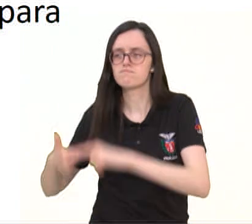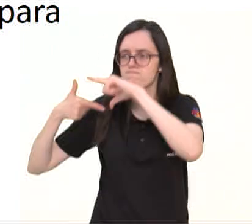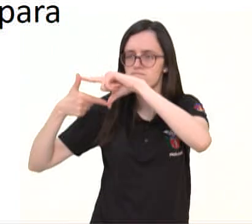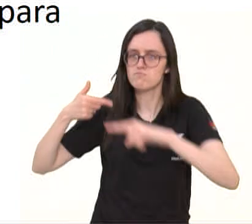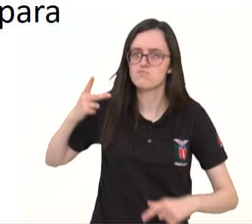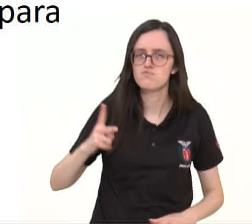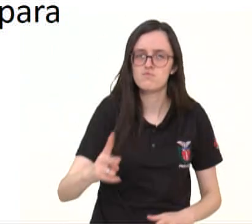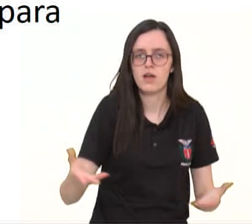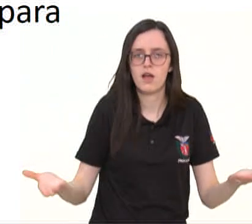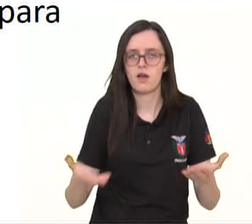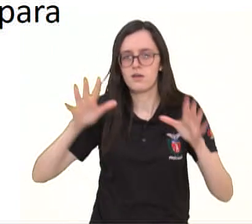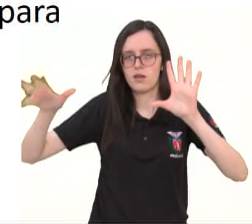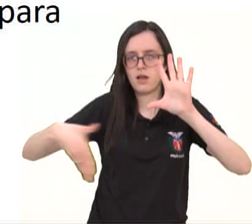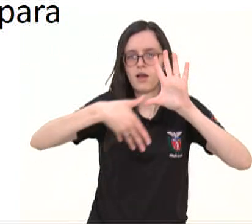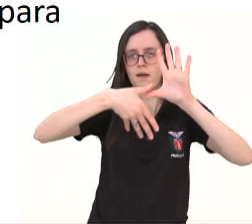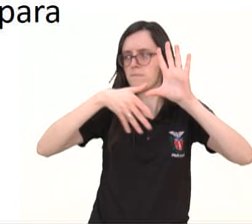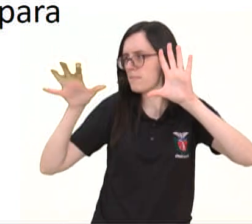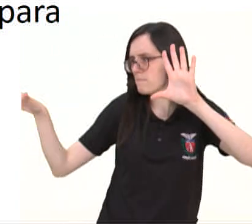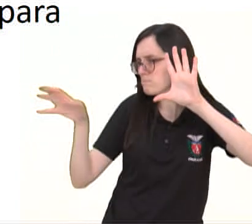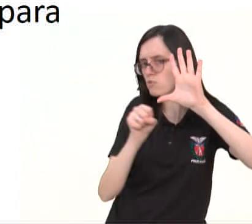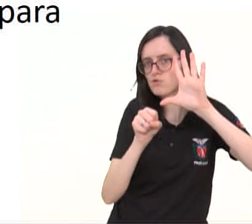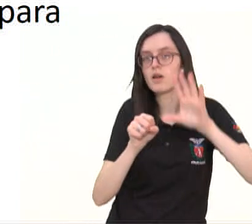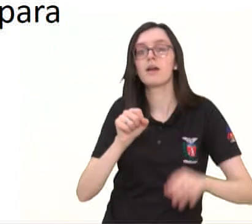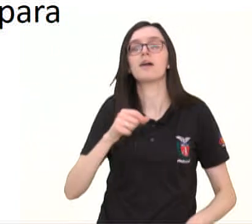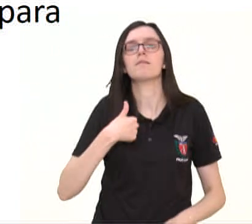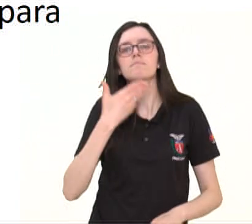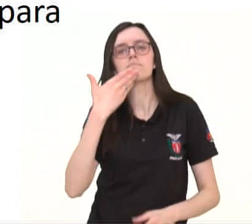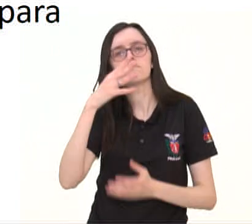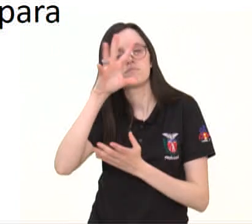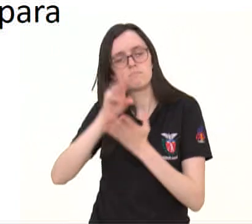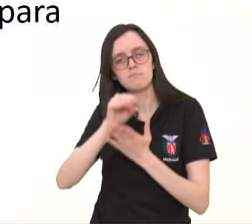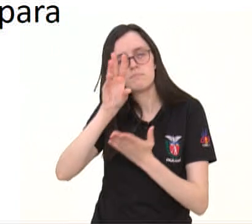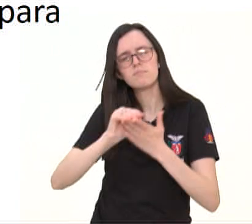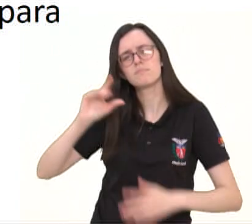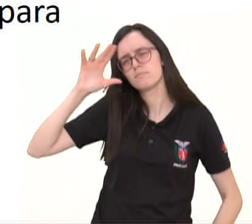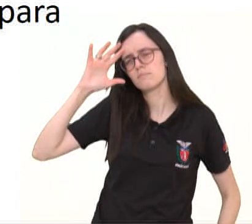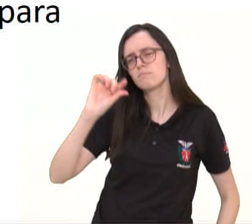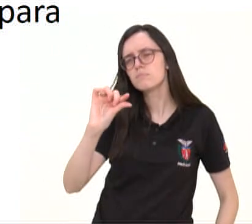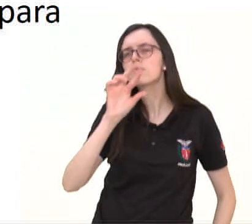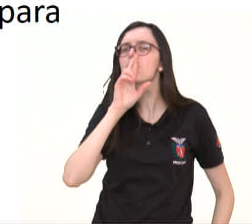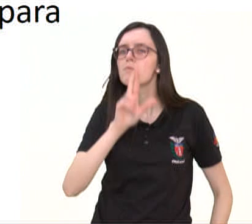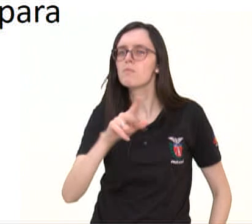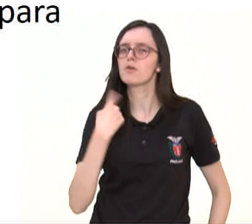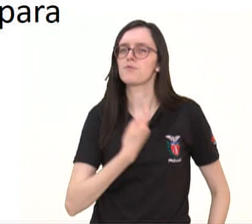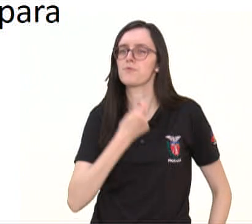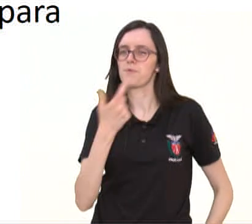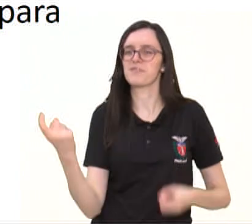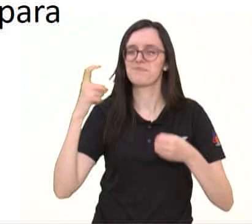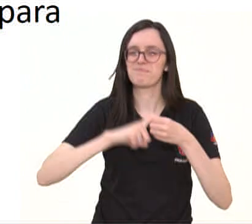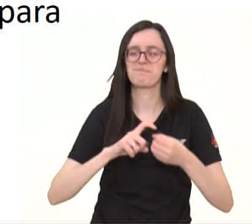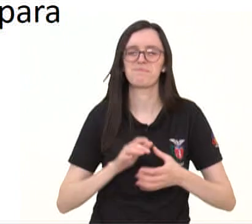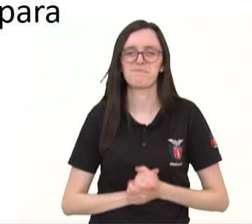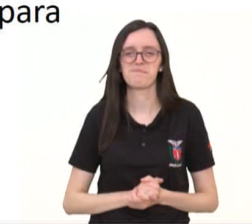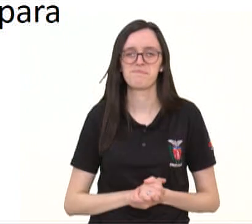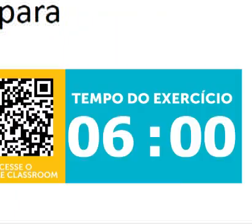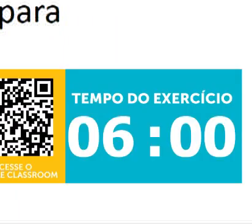no Novo Mundo? Eu peço que vocês dêem uma copiada, pensa um pouquinho, responde e a gente já retorna.